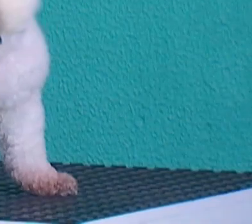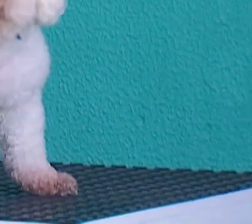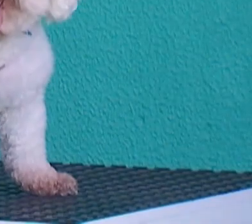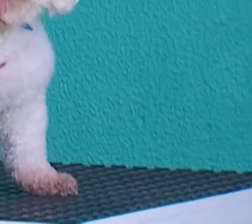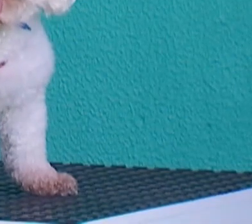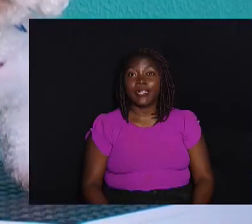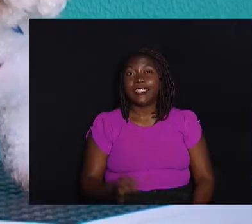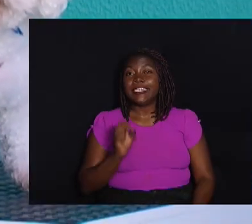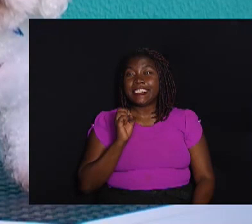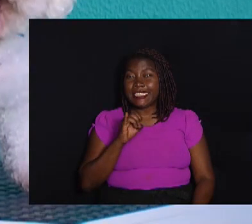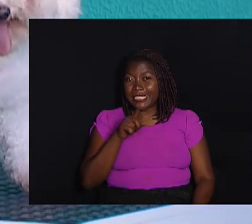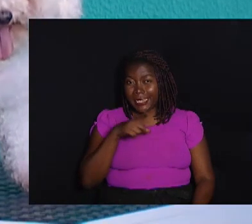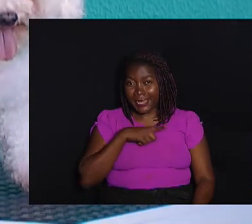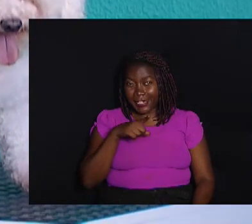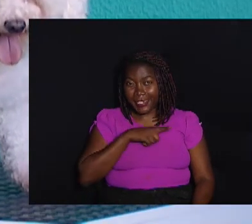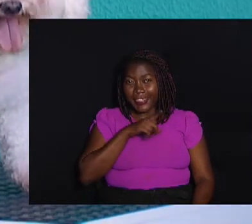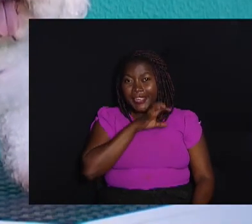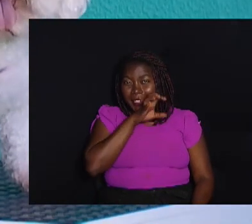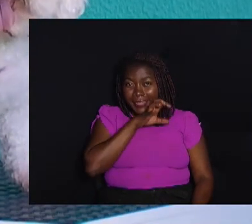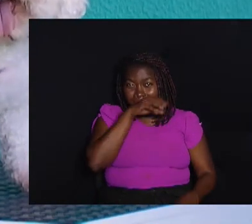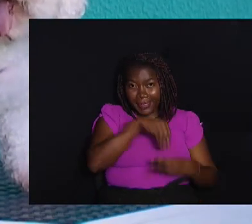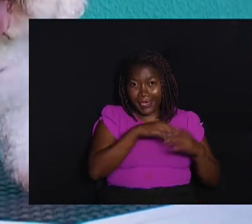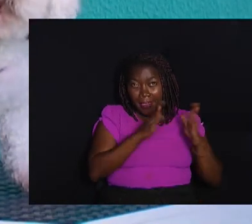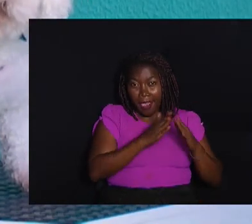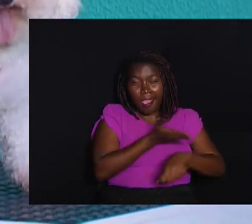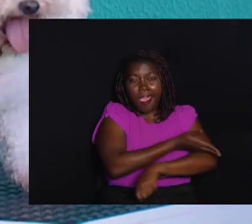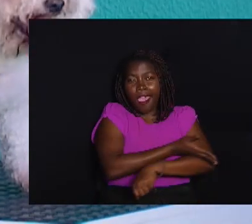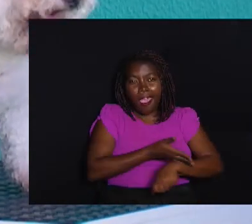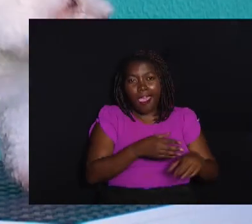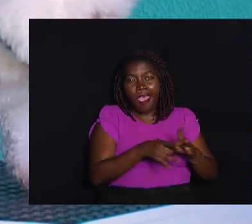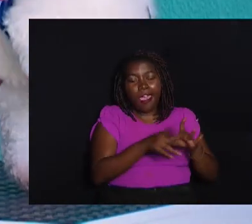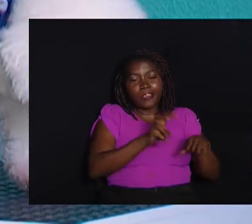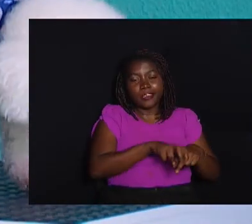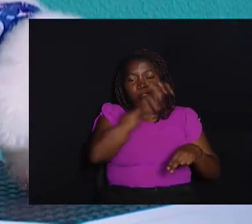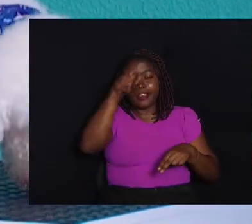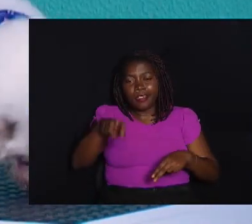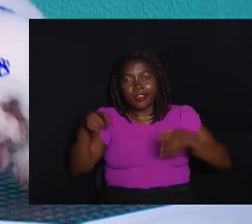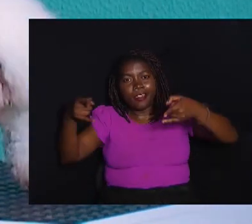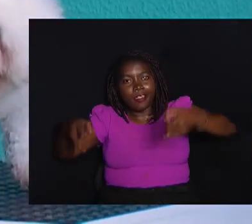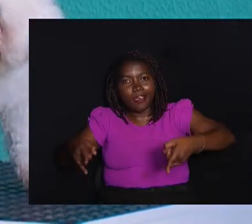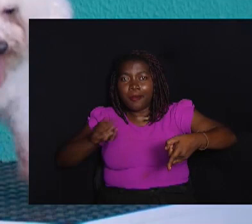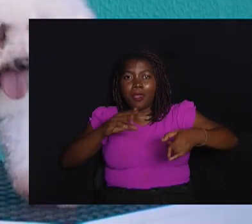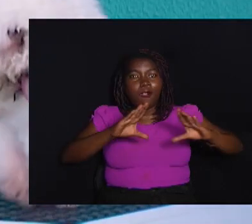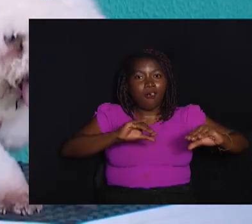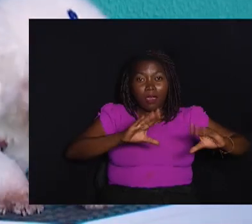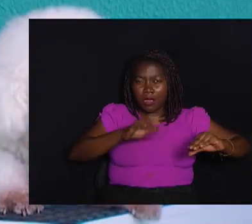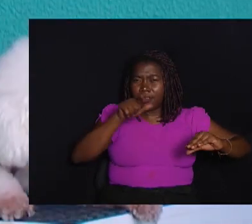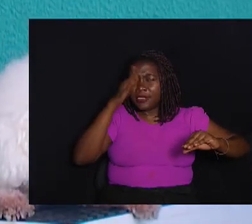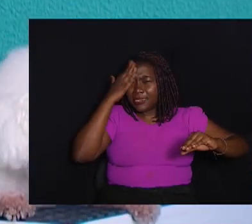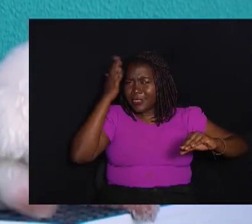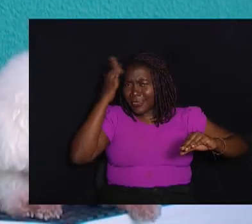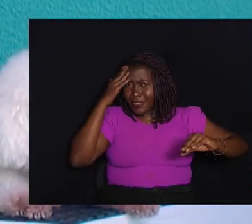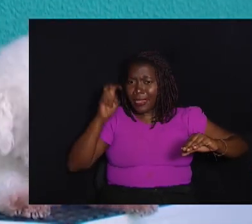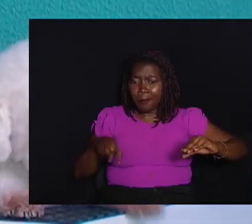Se você tem um pet em casa e tem costume de deixar ele subir na cama ou no sofá, você sabia que aquele simples